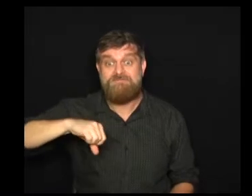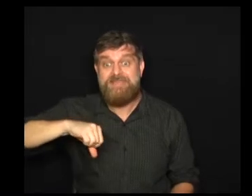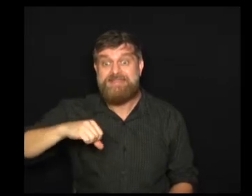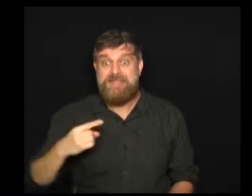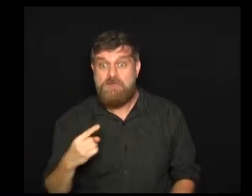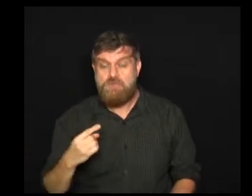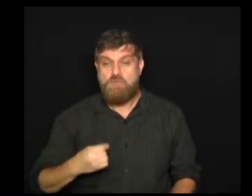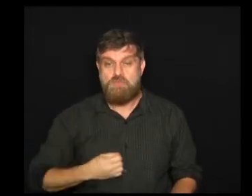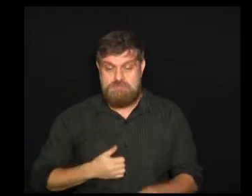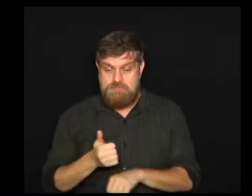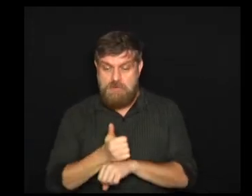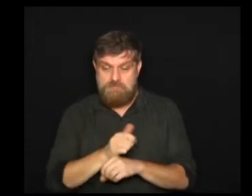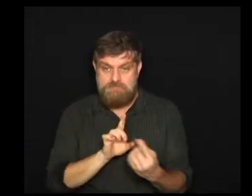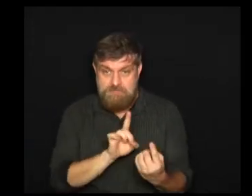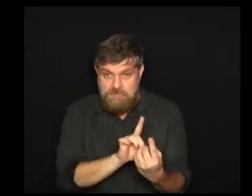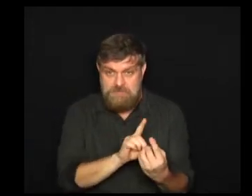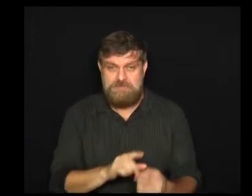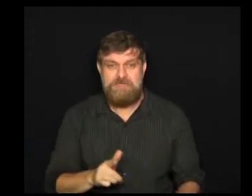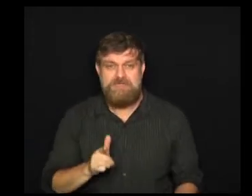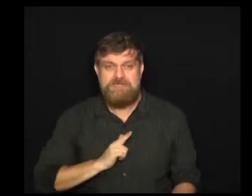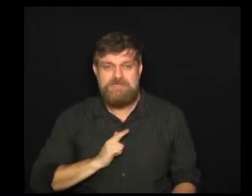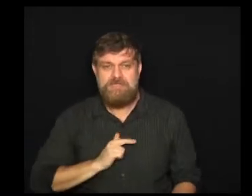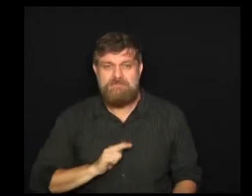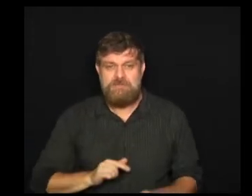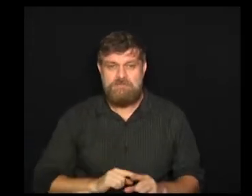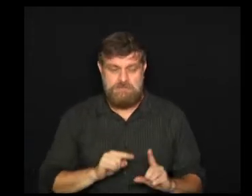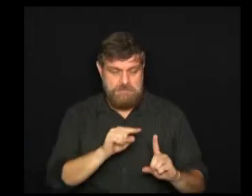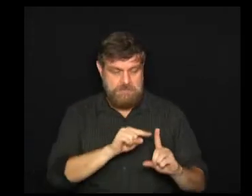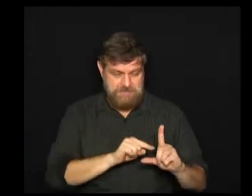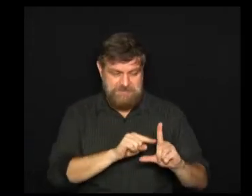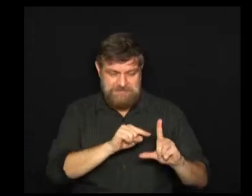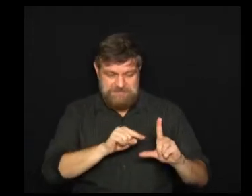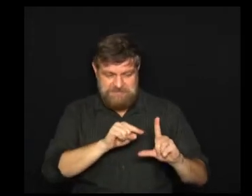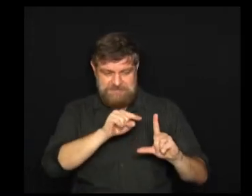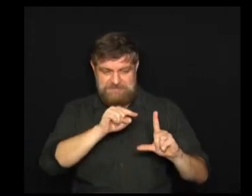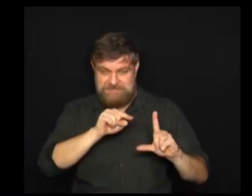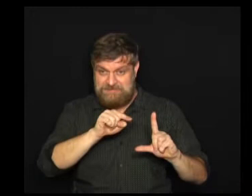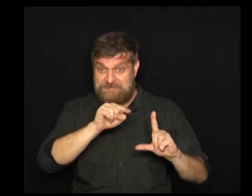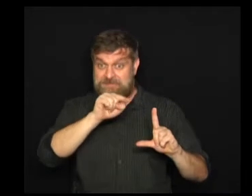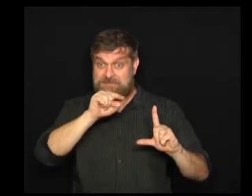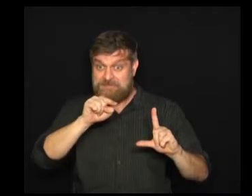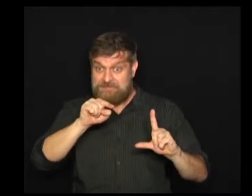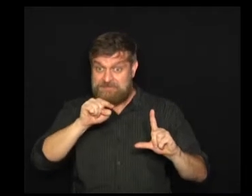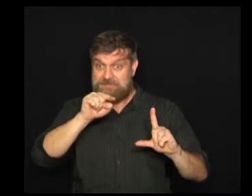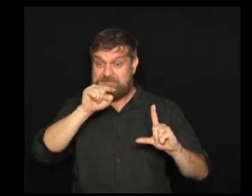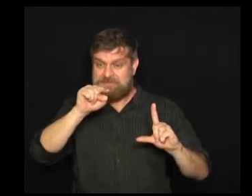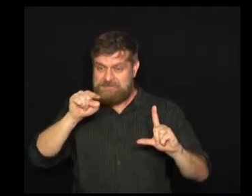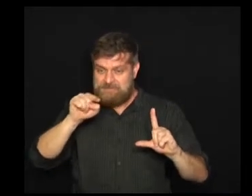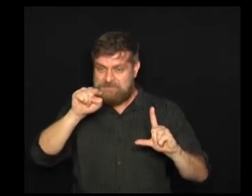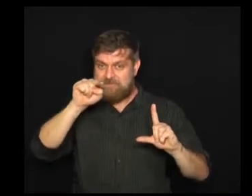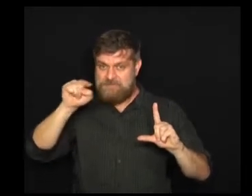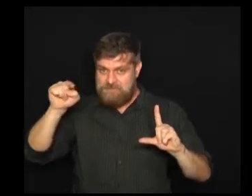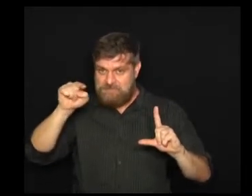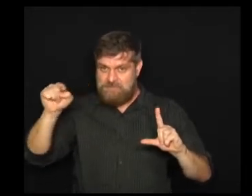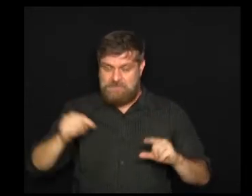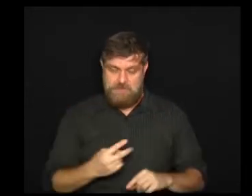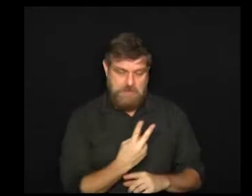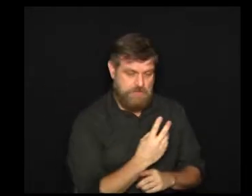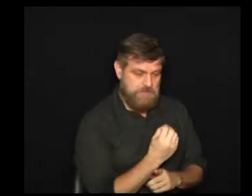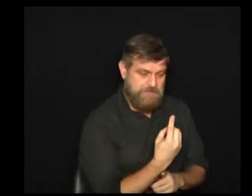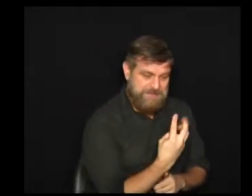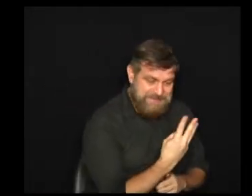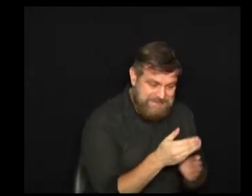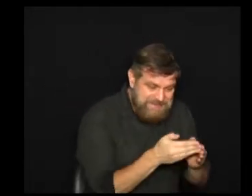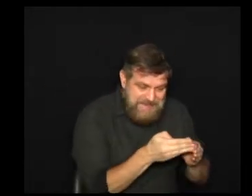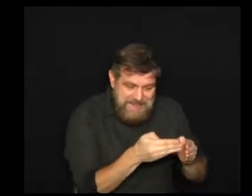Em 2015, foram 1.445 atendimentos. 2016, 1.810